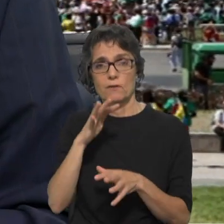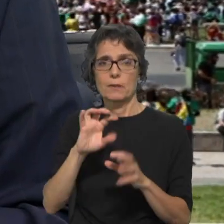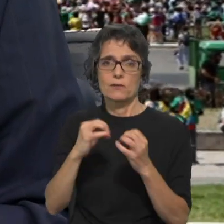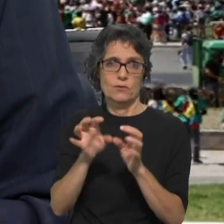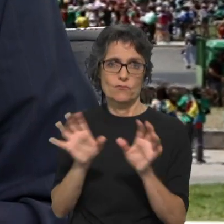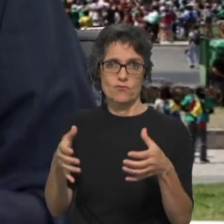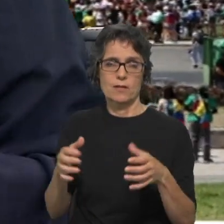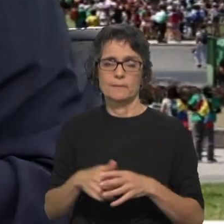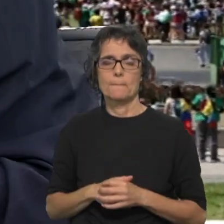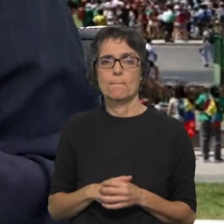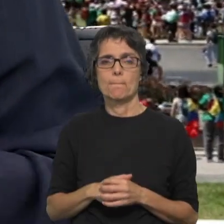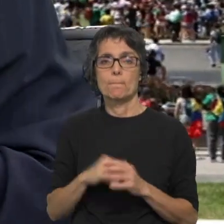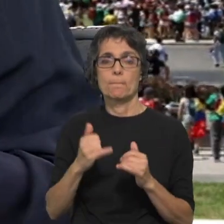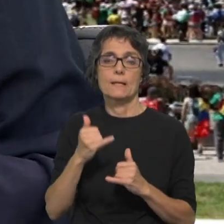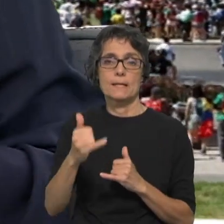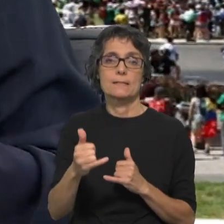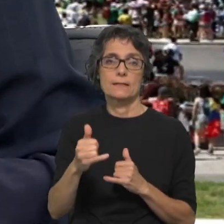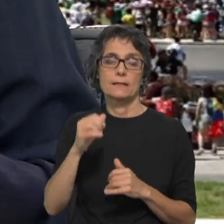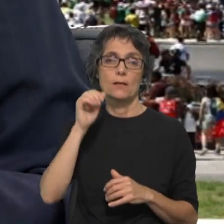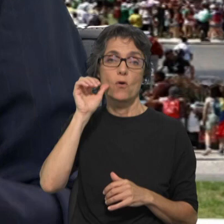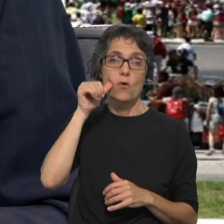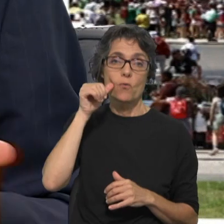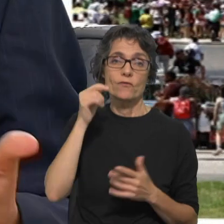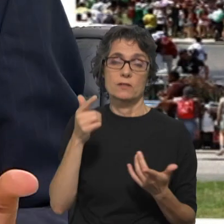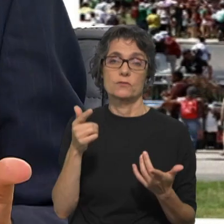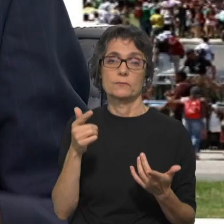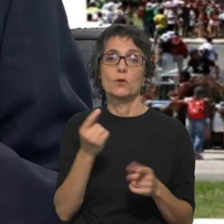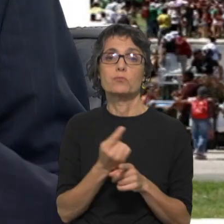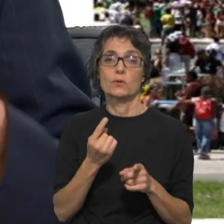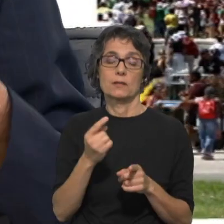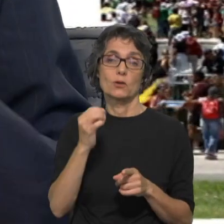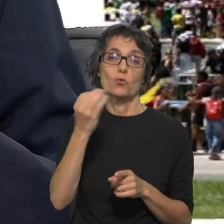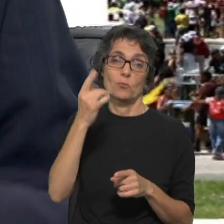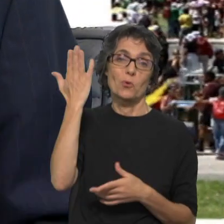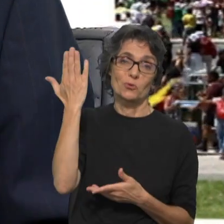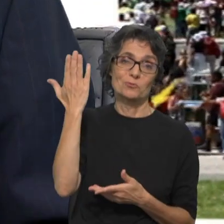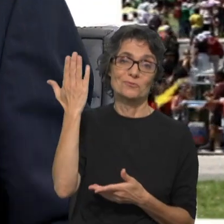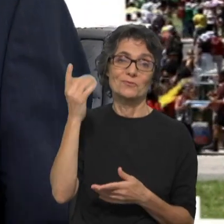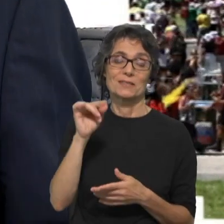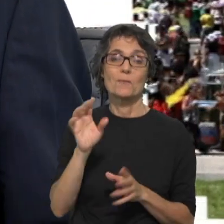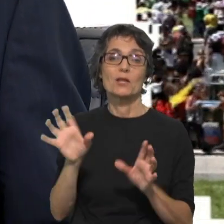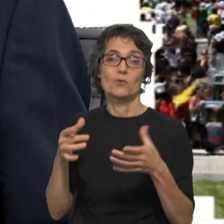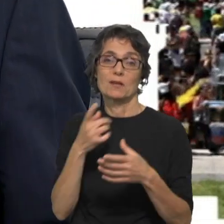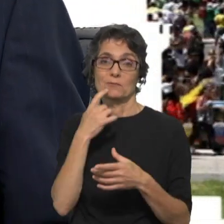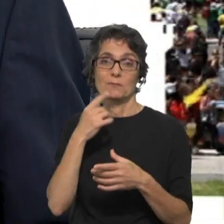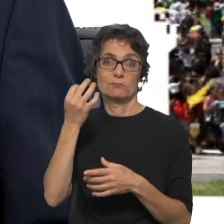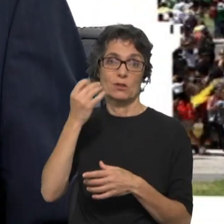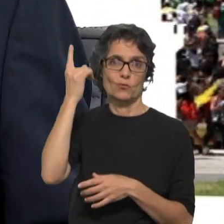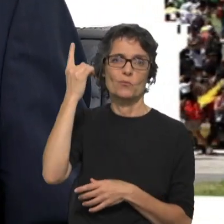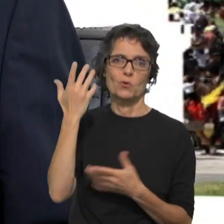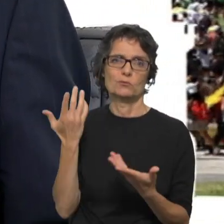em geral. E depois também o wine, por causa fundamentalmente do vinho do Porto e da comunidade britânica muito